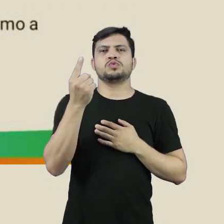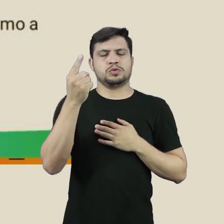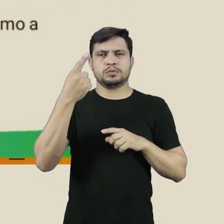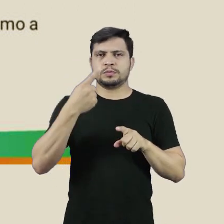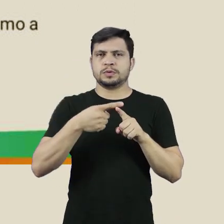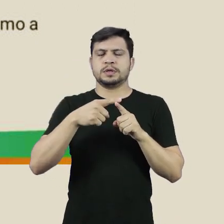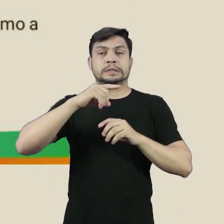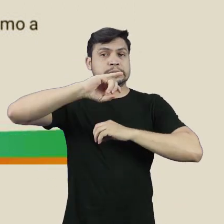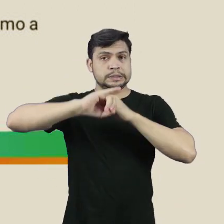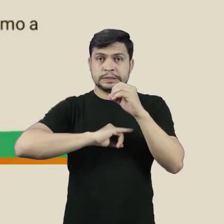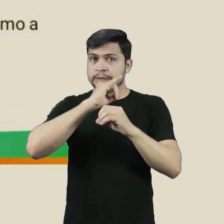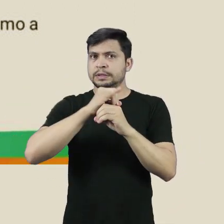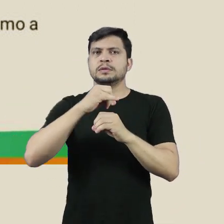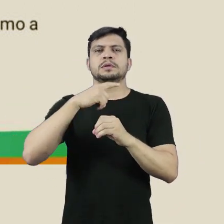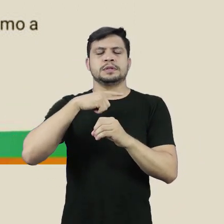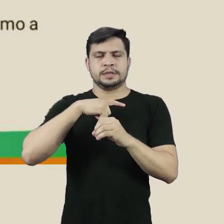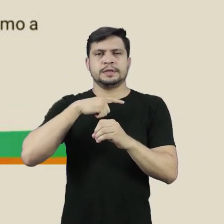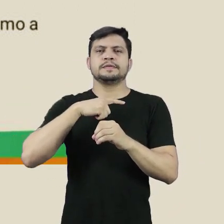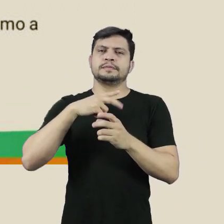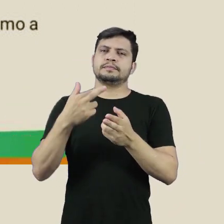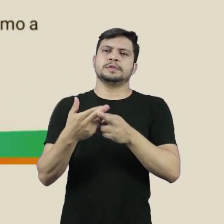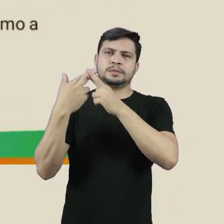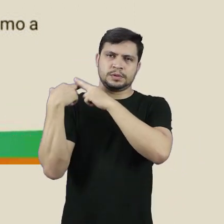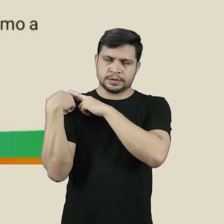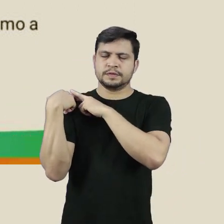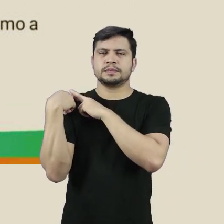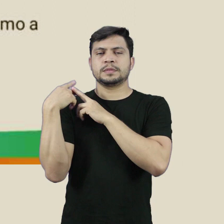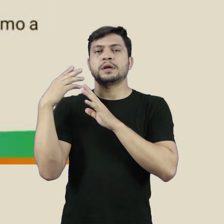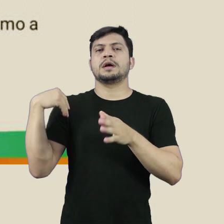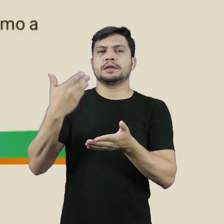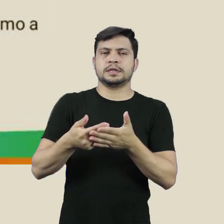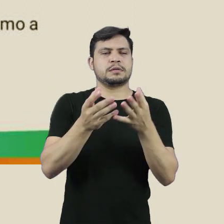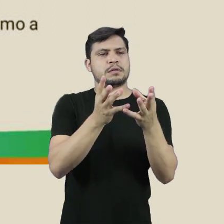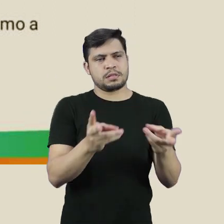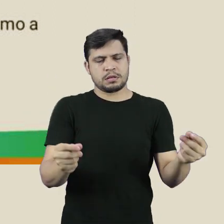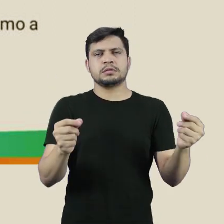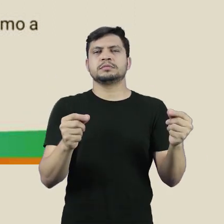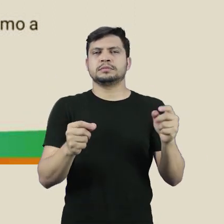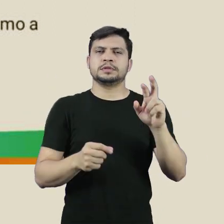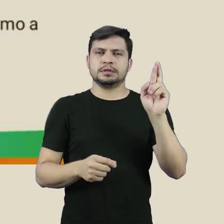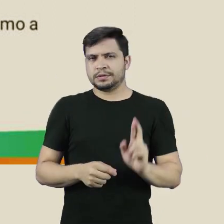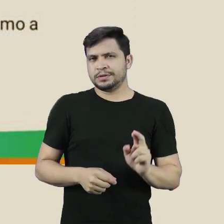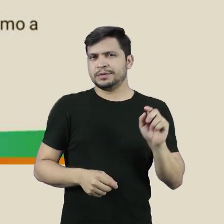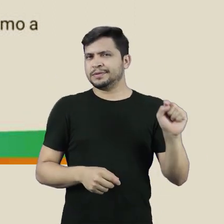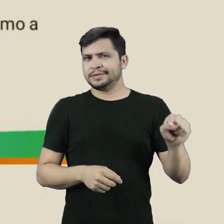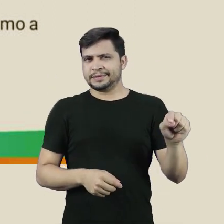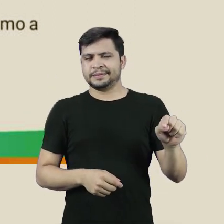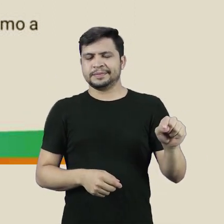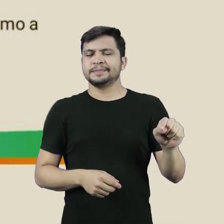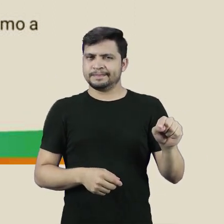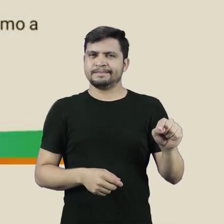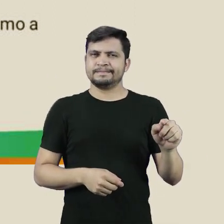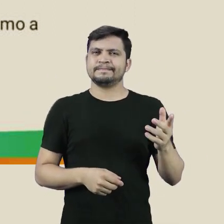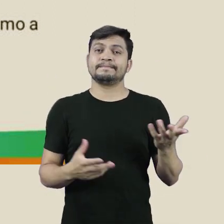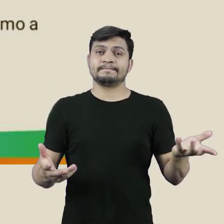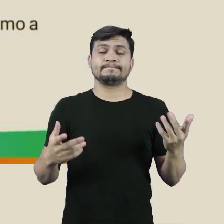internacional peculiar que o dominou até a queda da União Soviética. É um texto do Eric Hobsbawm e eu queria chamar a atenção